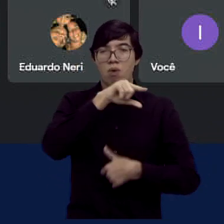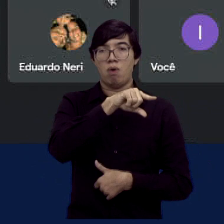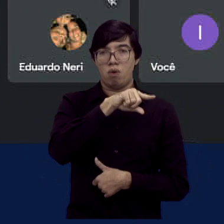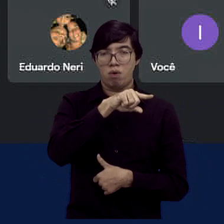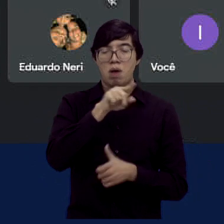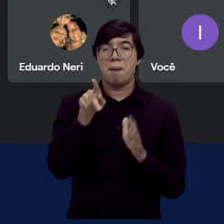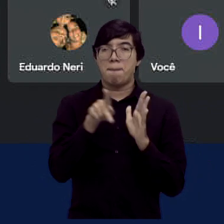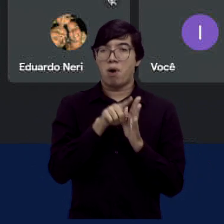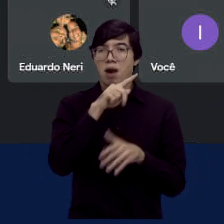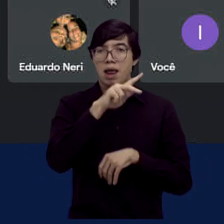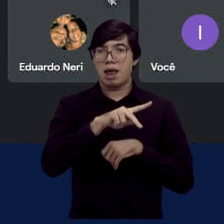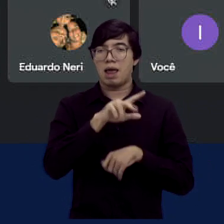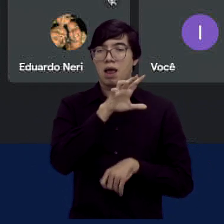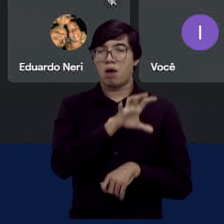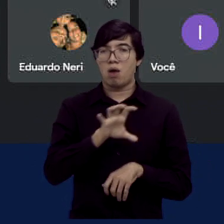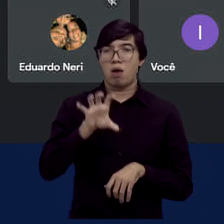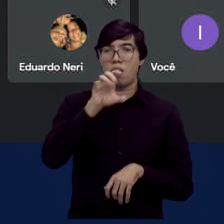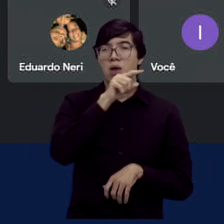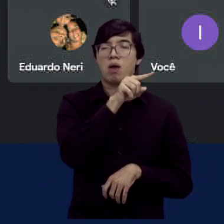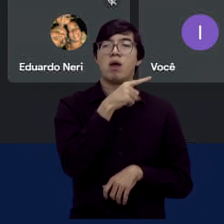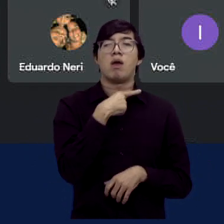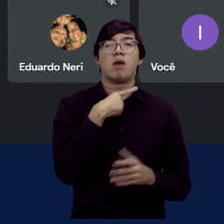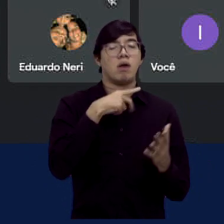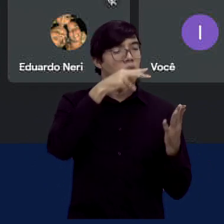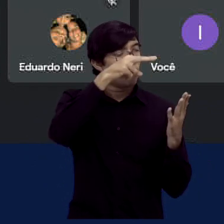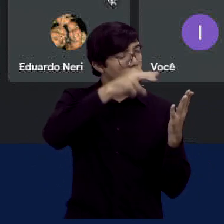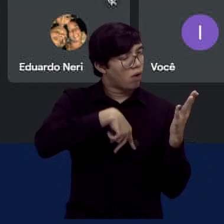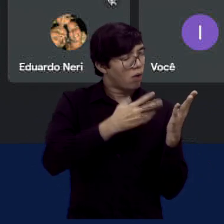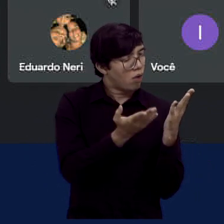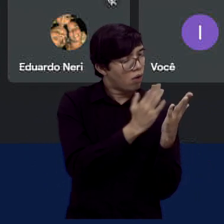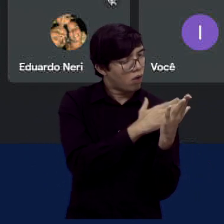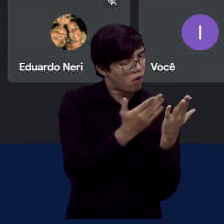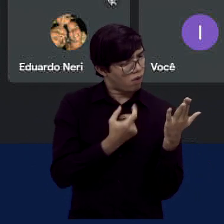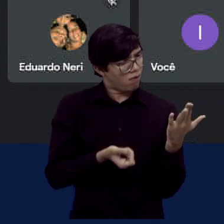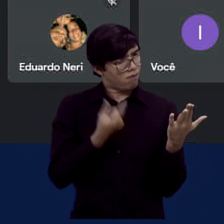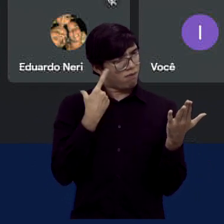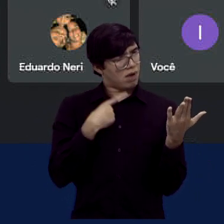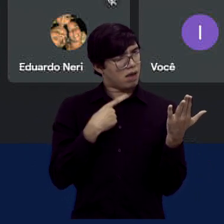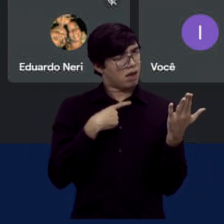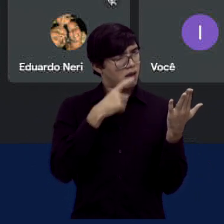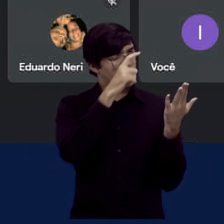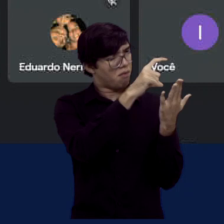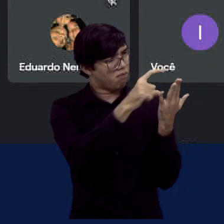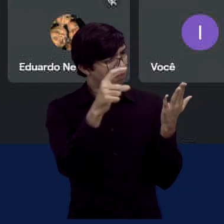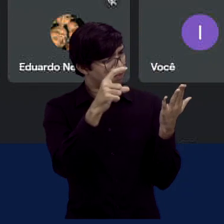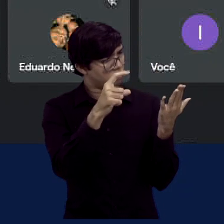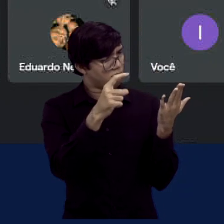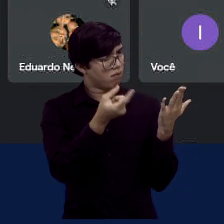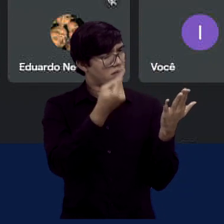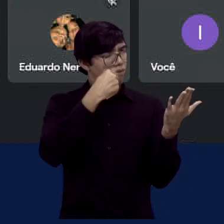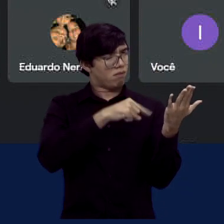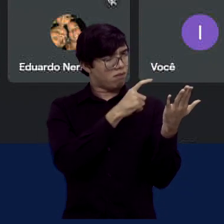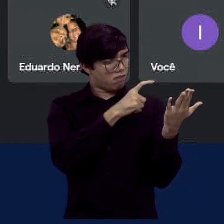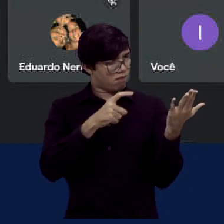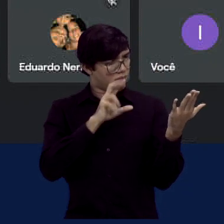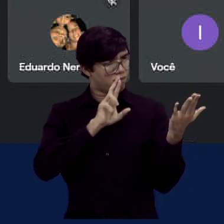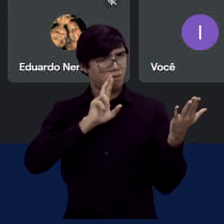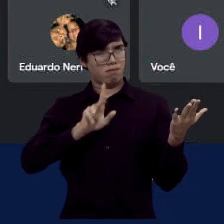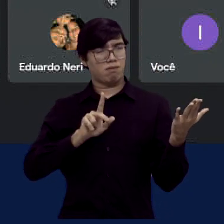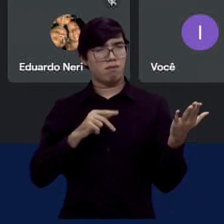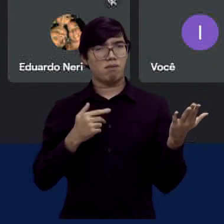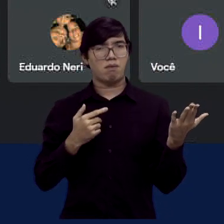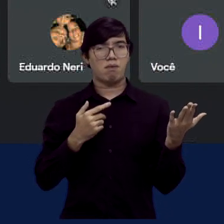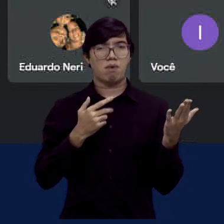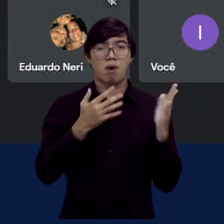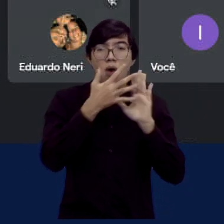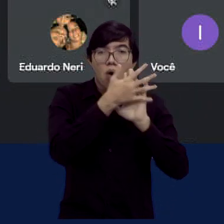imenso. Caramba, esse cara mudou assim no meio da página, que louco. Sabe? Volta para aquele slide. Por favor,